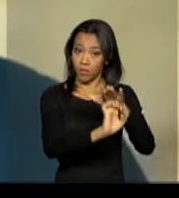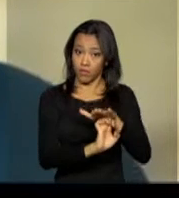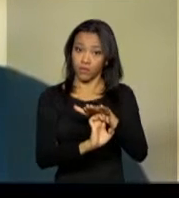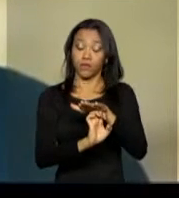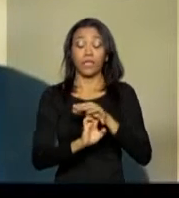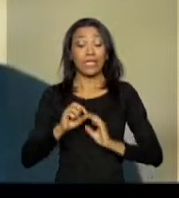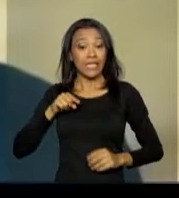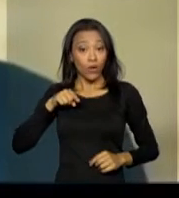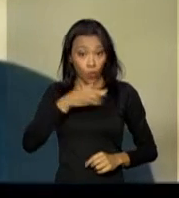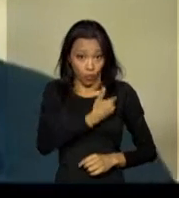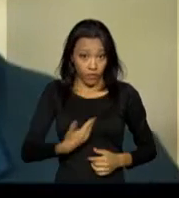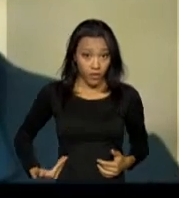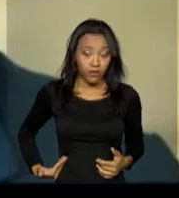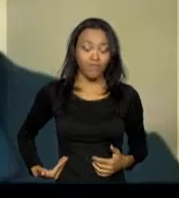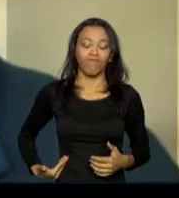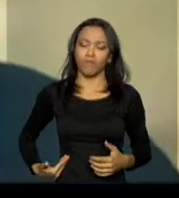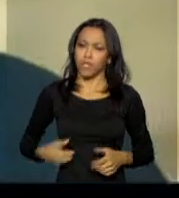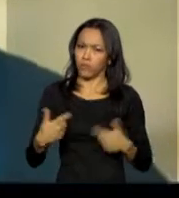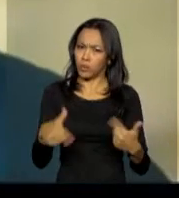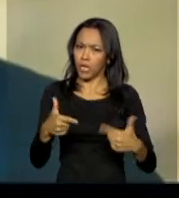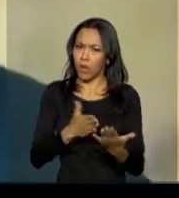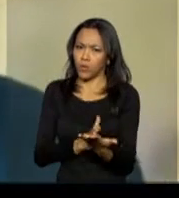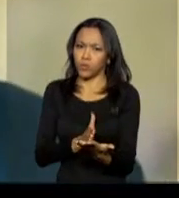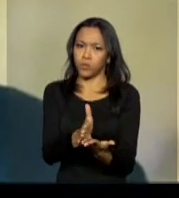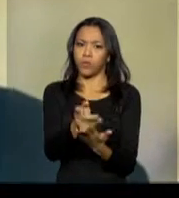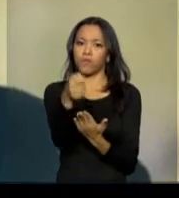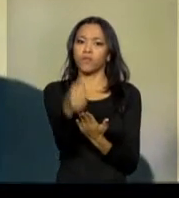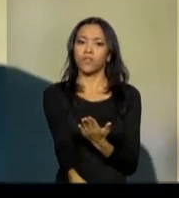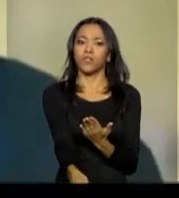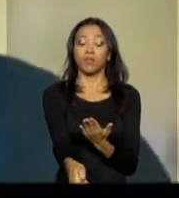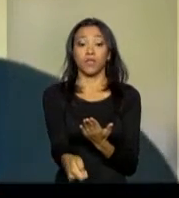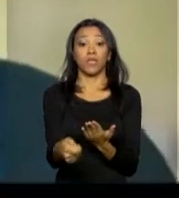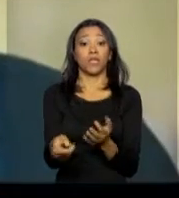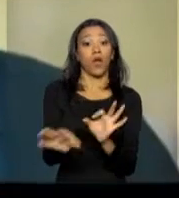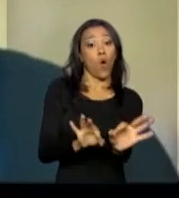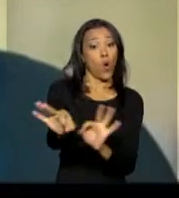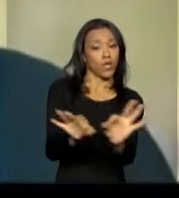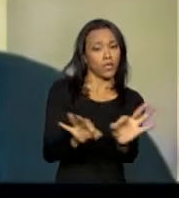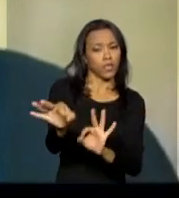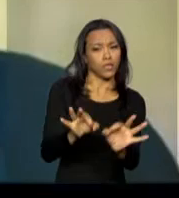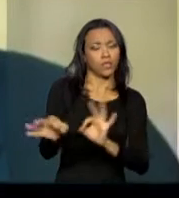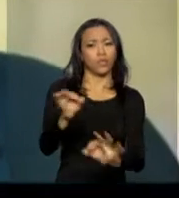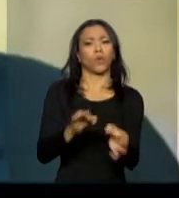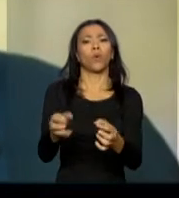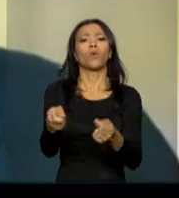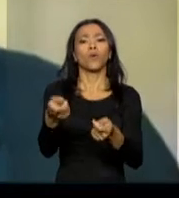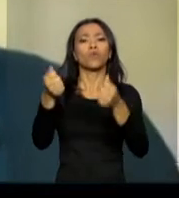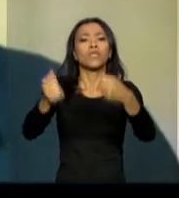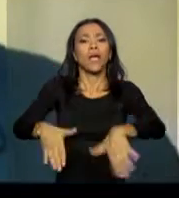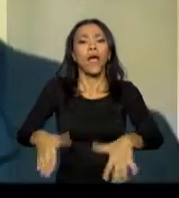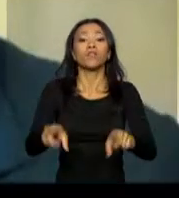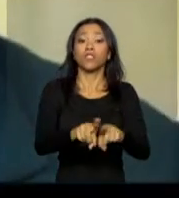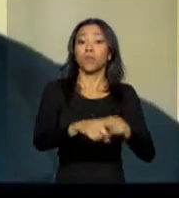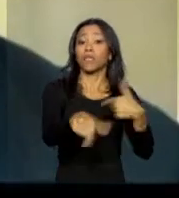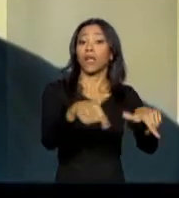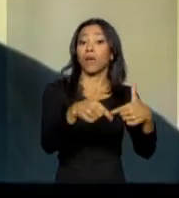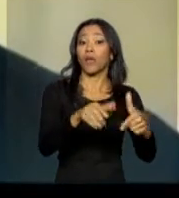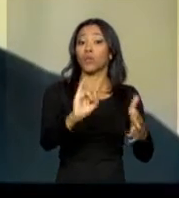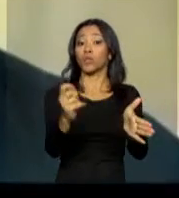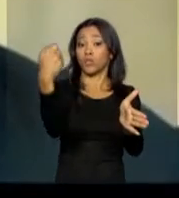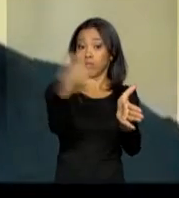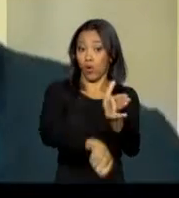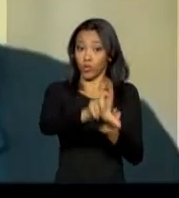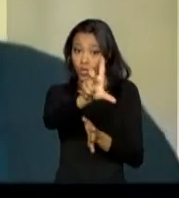o governo teve uma ação firme. Atuou nos gastos e garantiu o equilíbrio fiscal. Atuou na redução